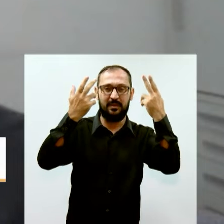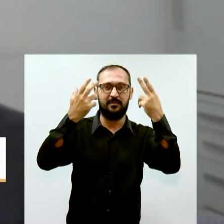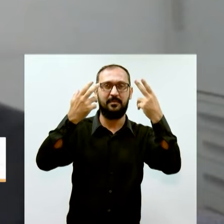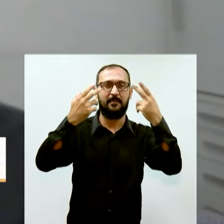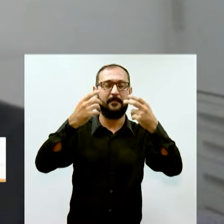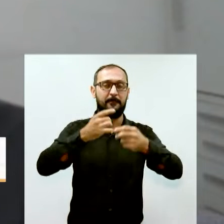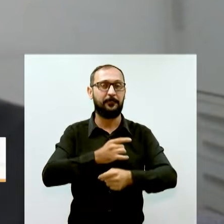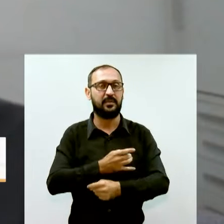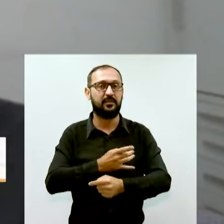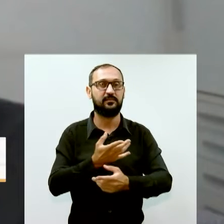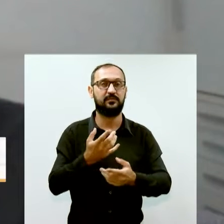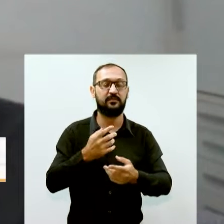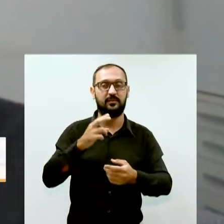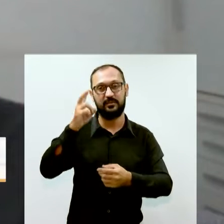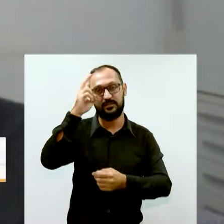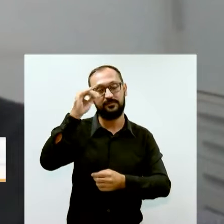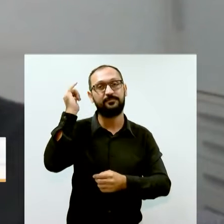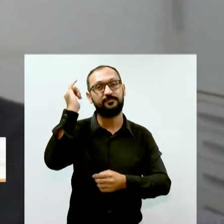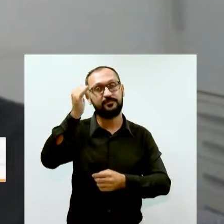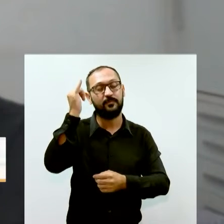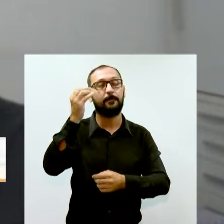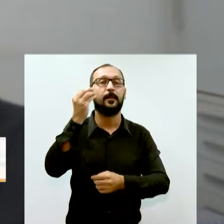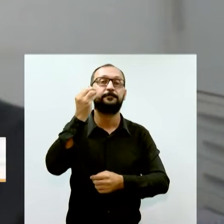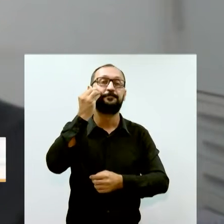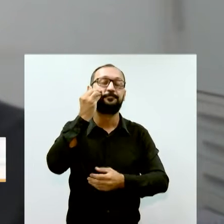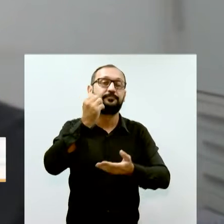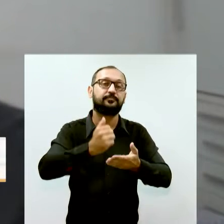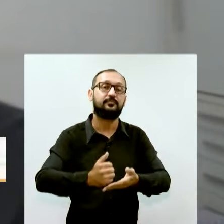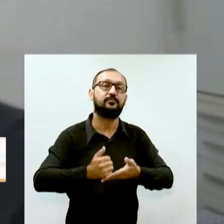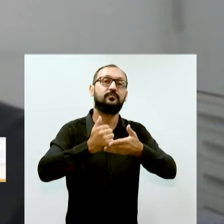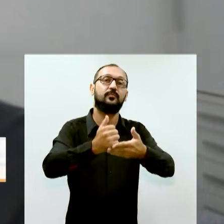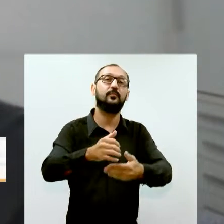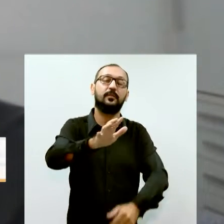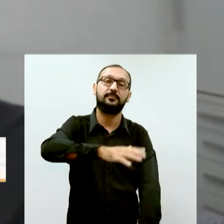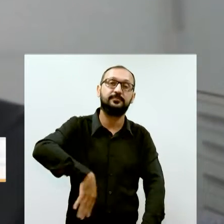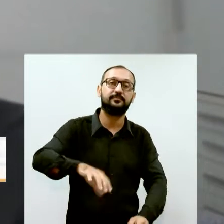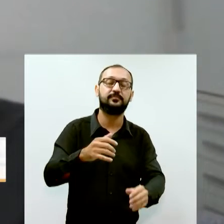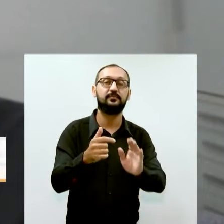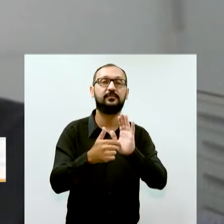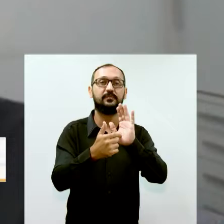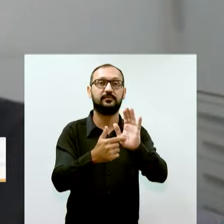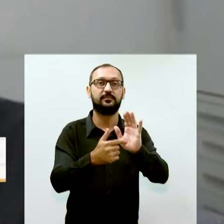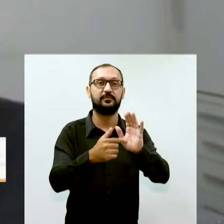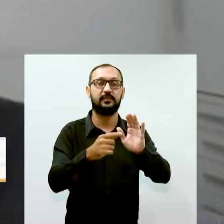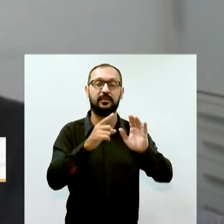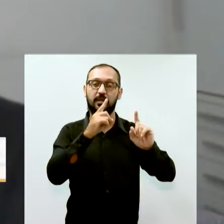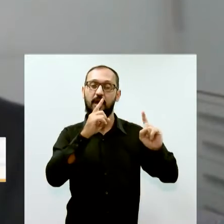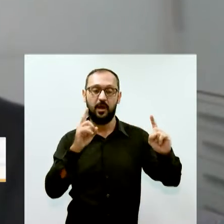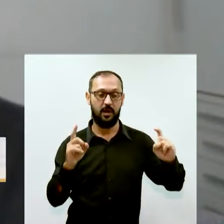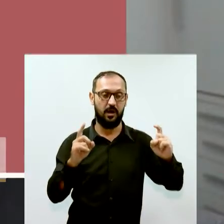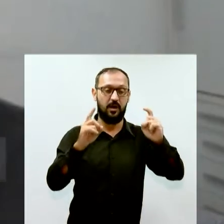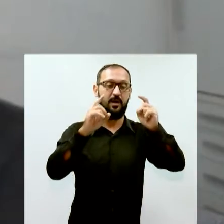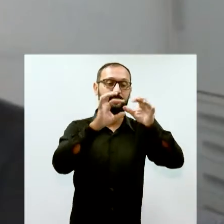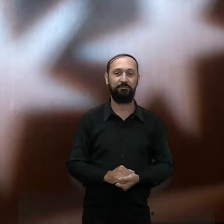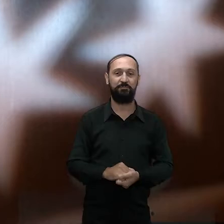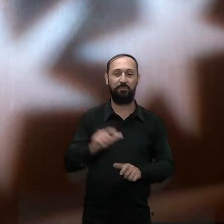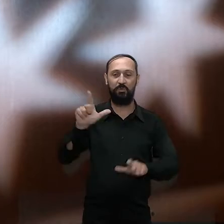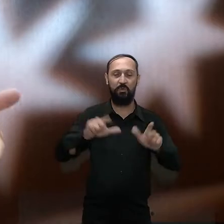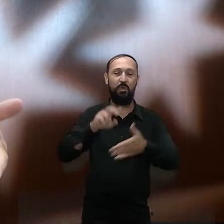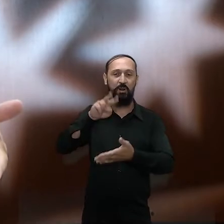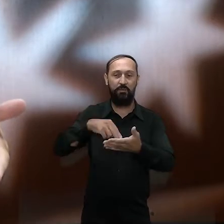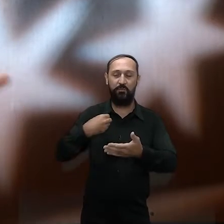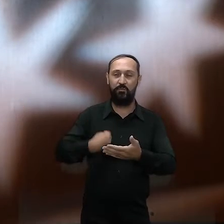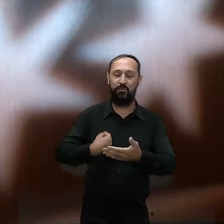Então esse livro O Toto de contos é uma tentativa de entender e de me haver com esse silêncio familiar.